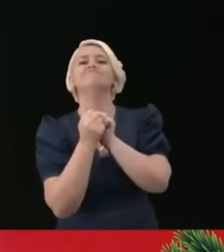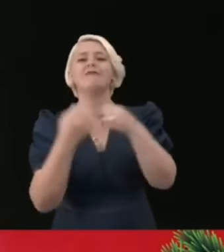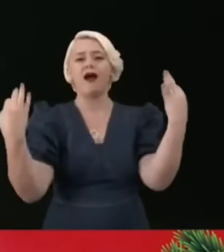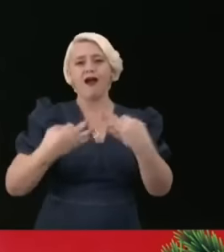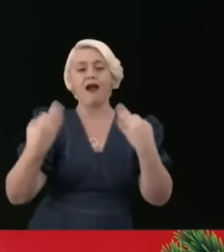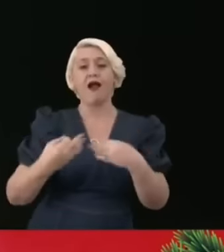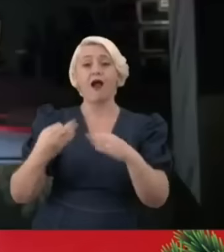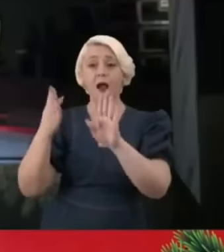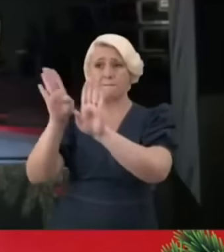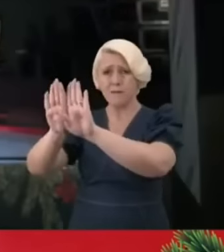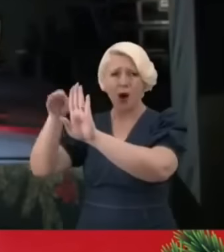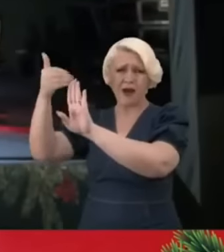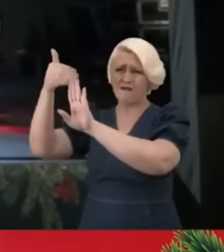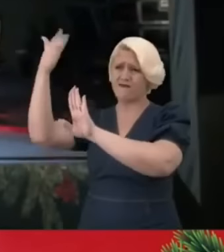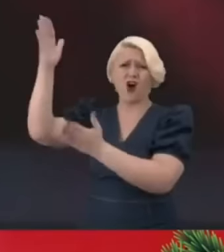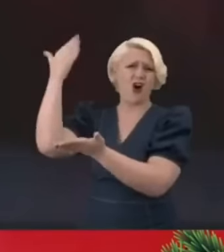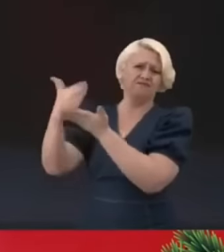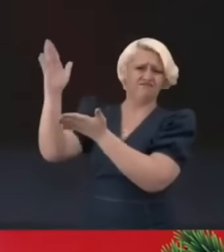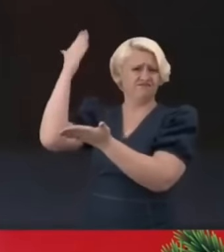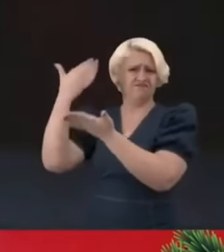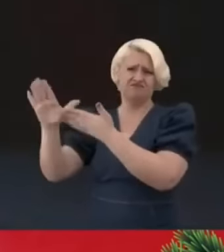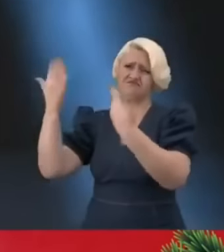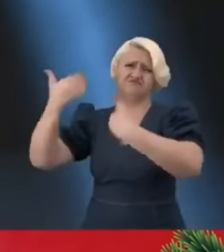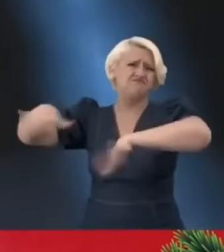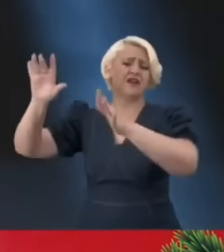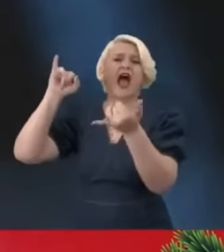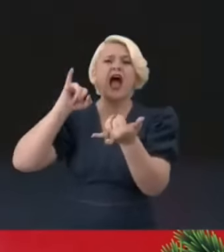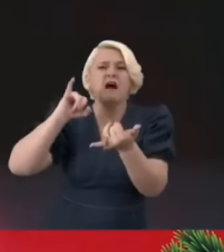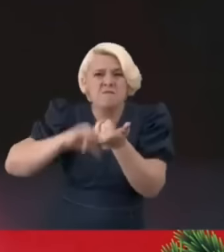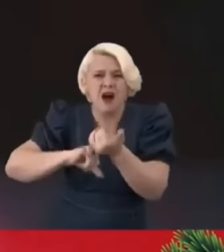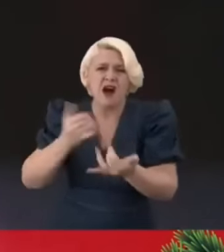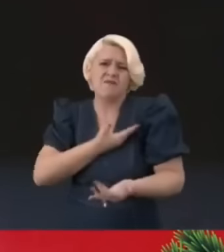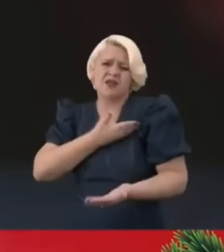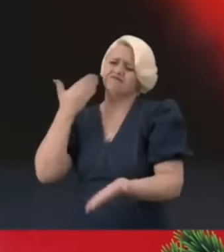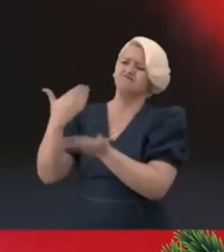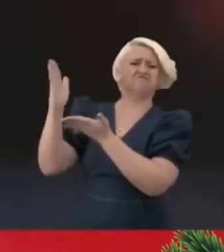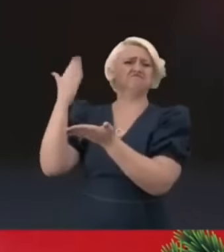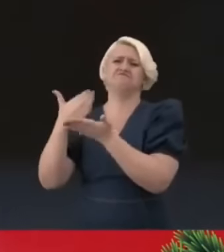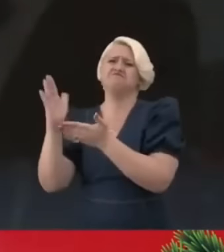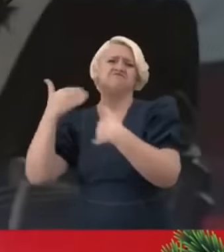Da porta pra fora, pouco importa se a gente é amante.